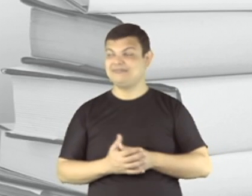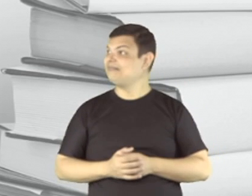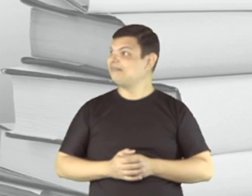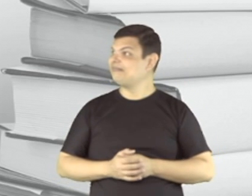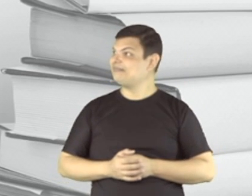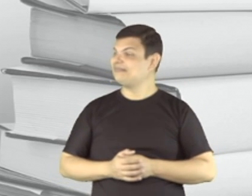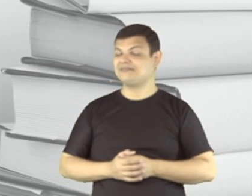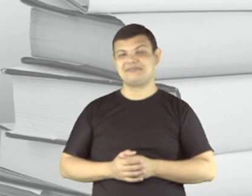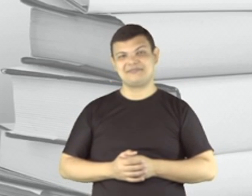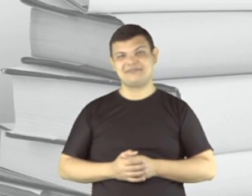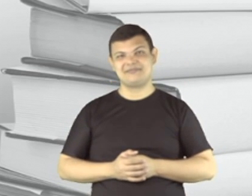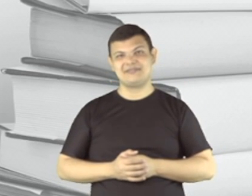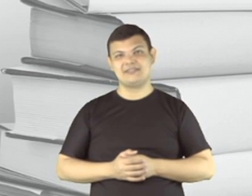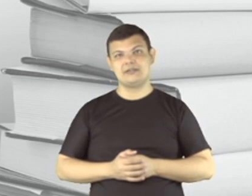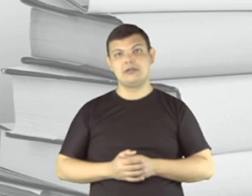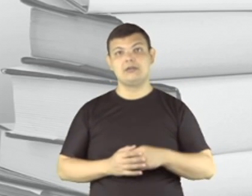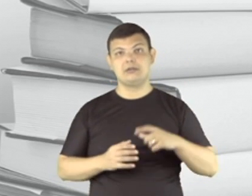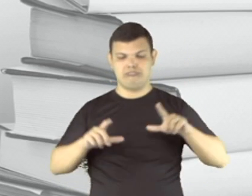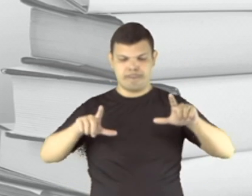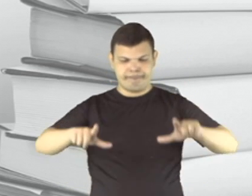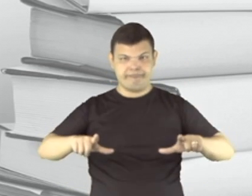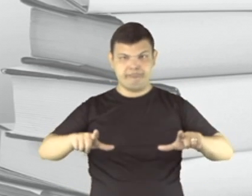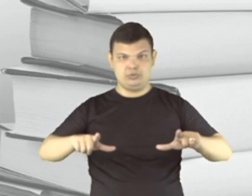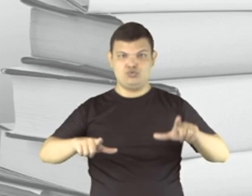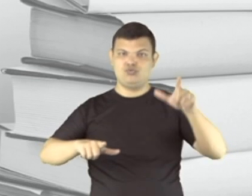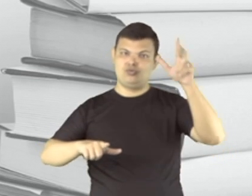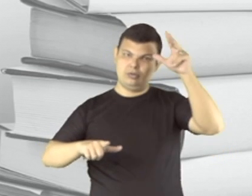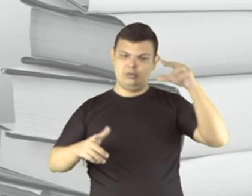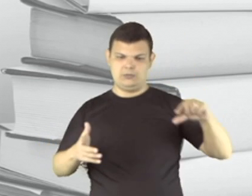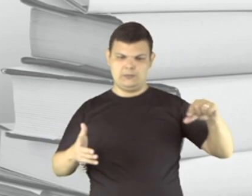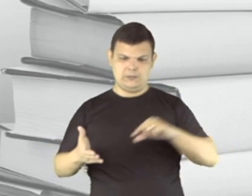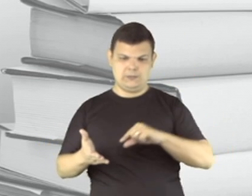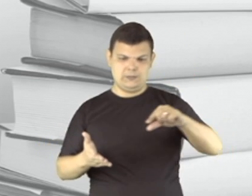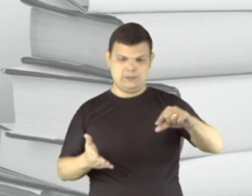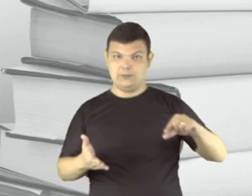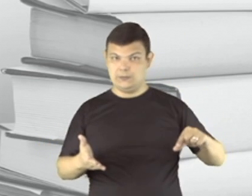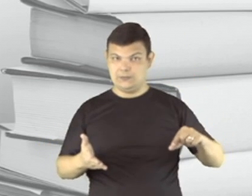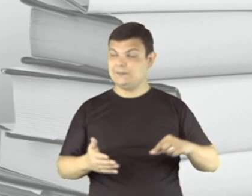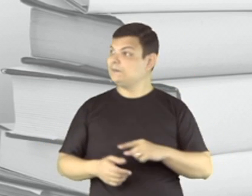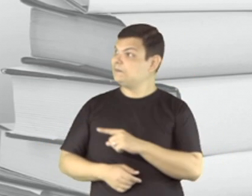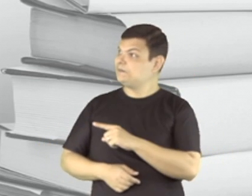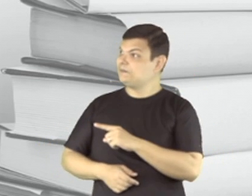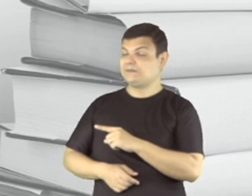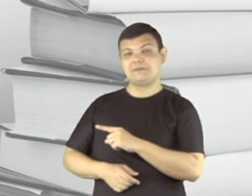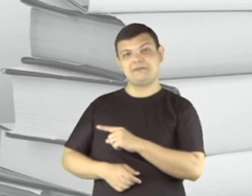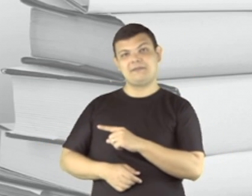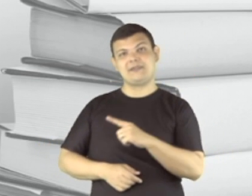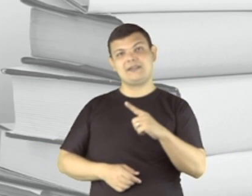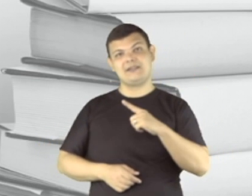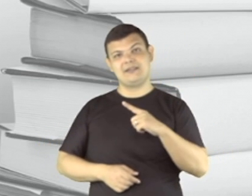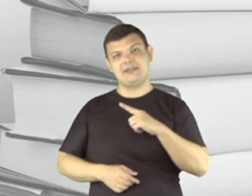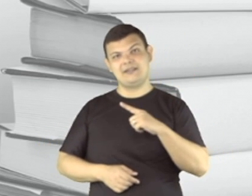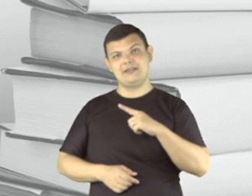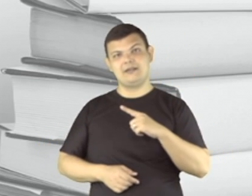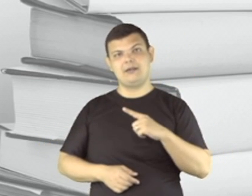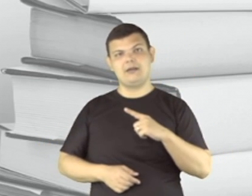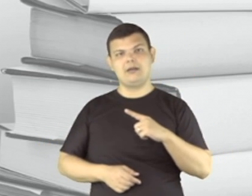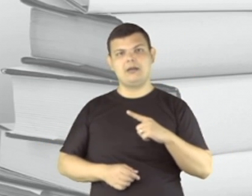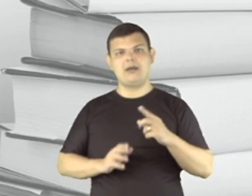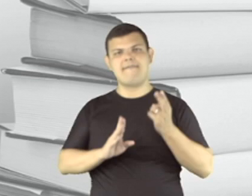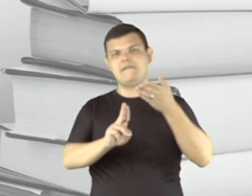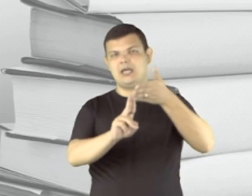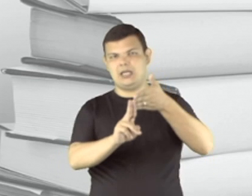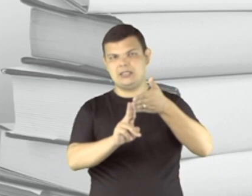temos um tabuleiro de xadrez com as peças aqui. E nós temos aqui as referências, para quem joga